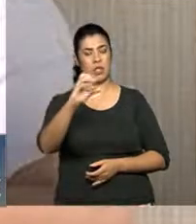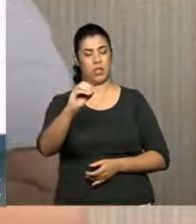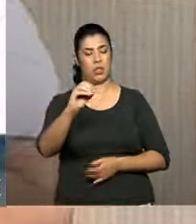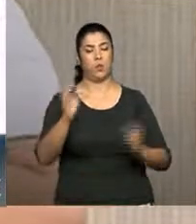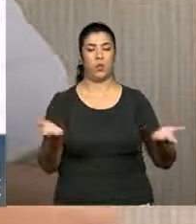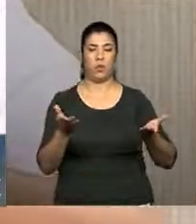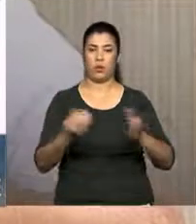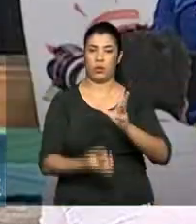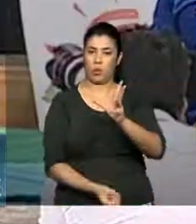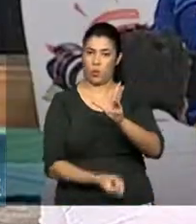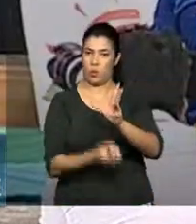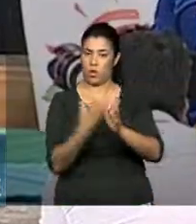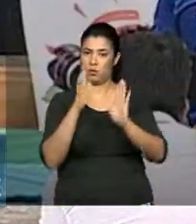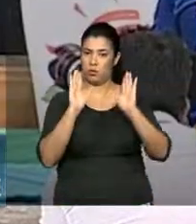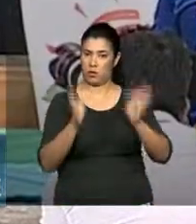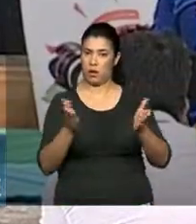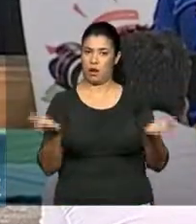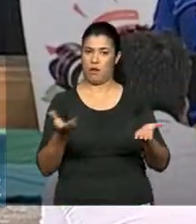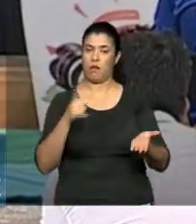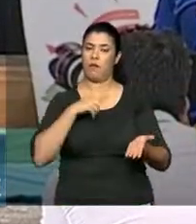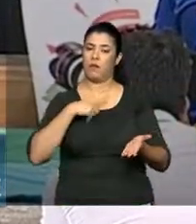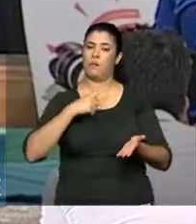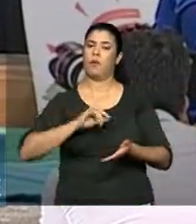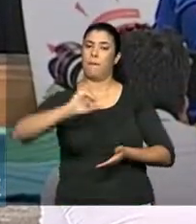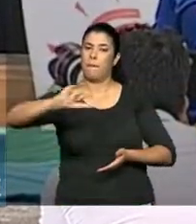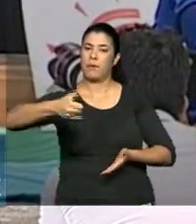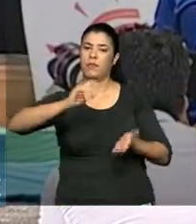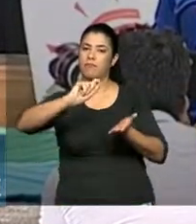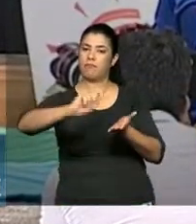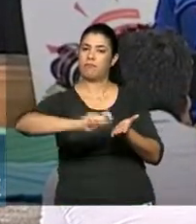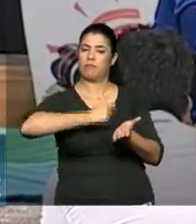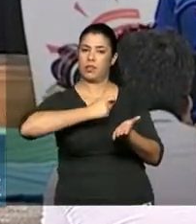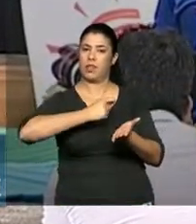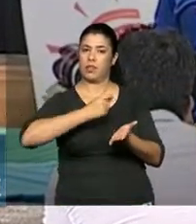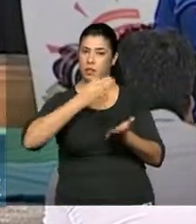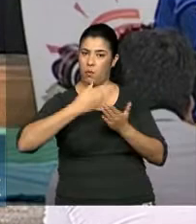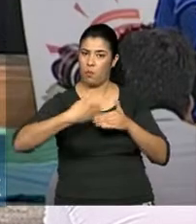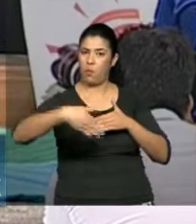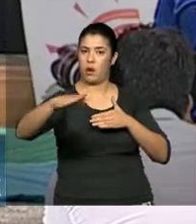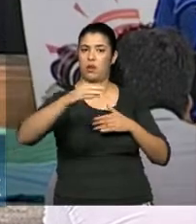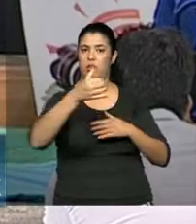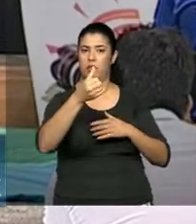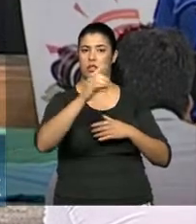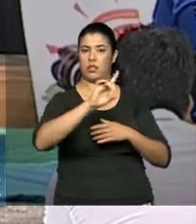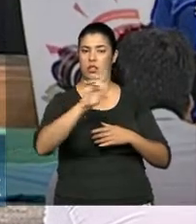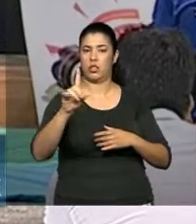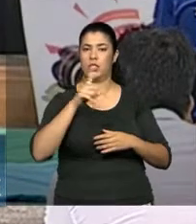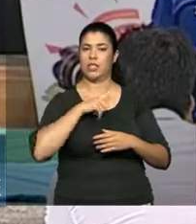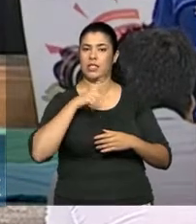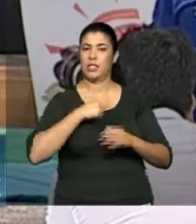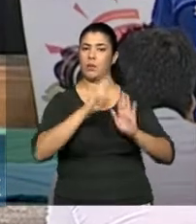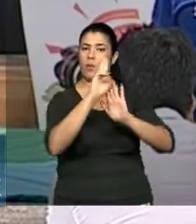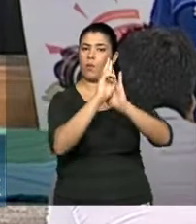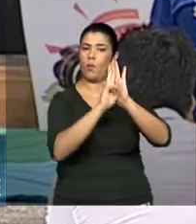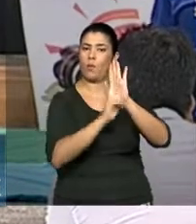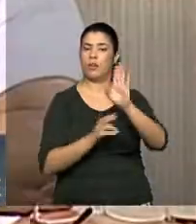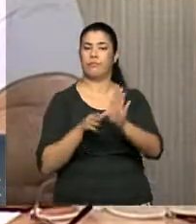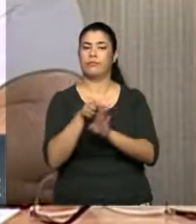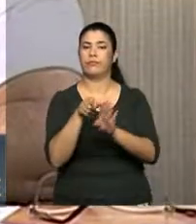aproveitar já prá nesse momento assinar para que em 60 dias nós tenhamos as orientações necessárias